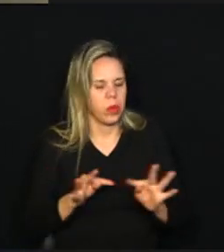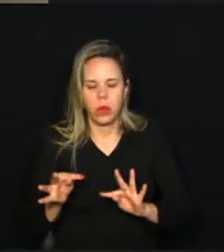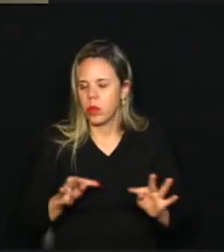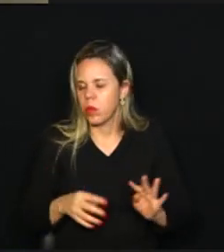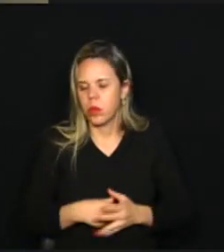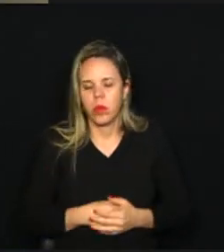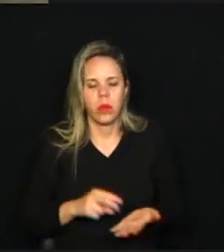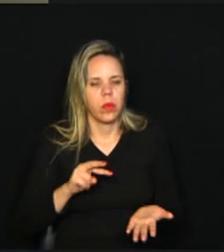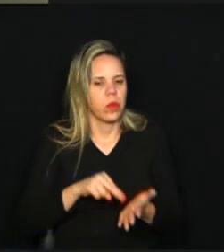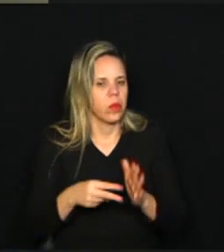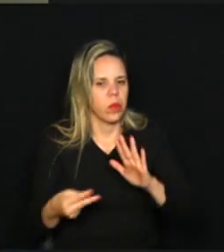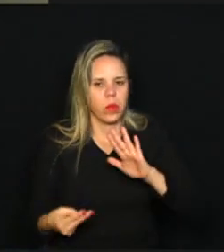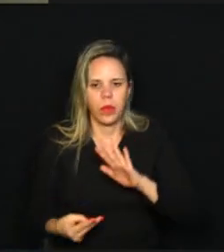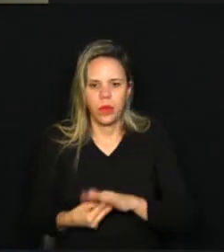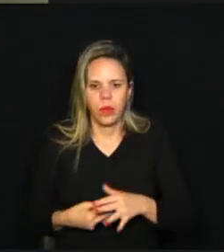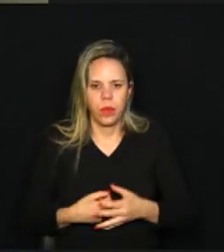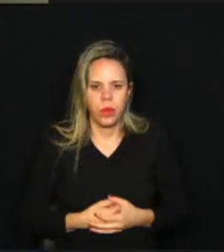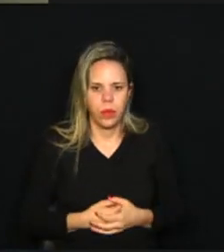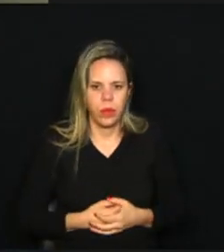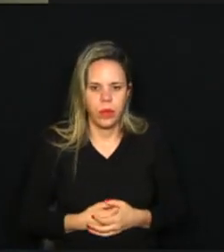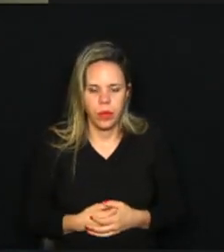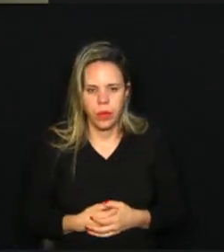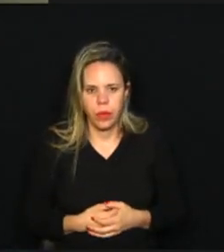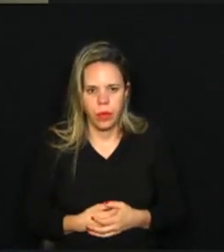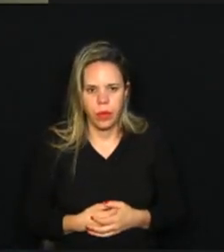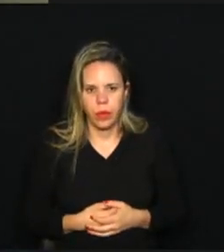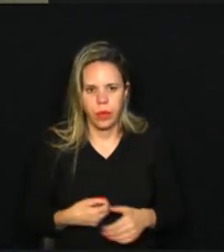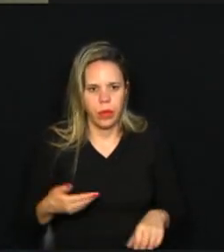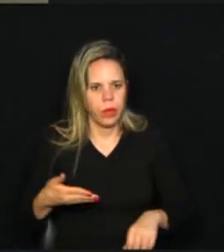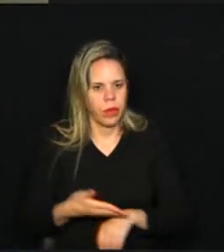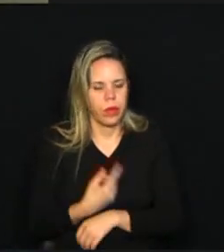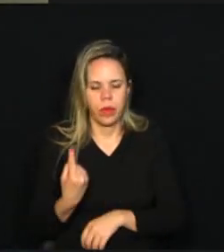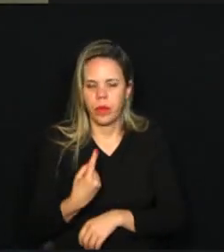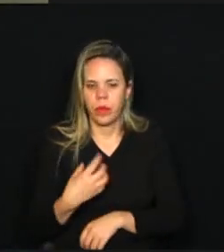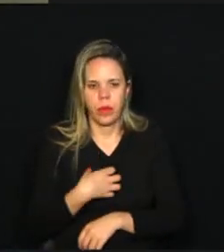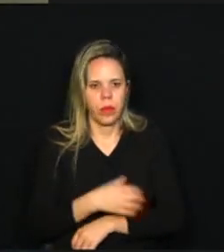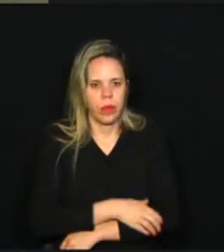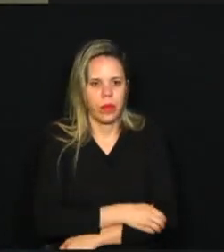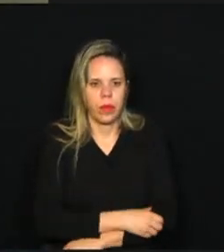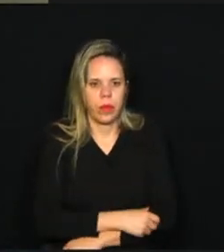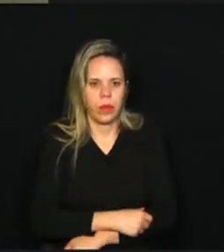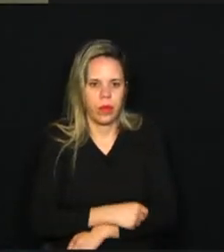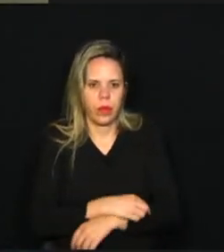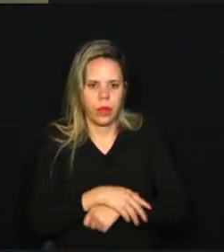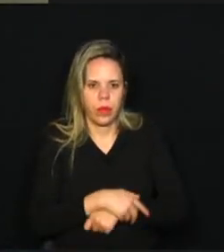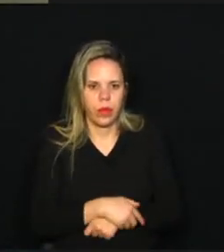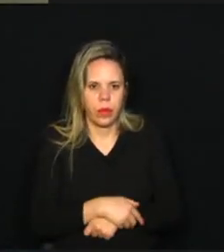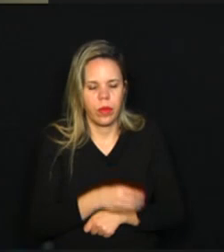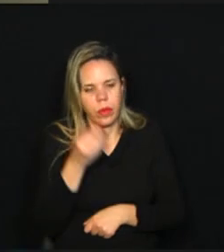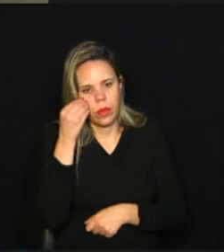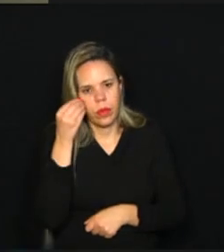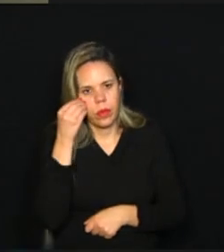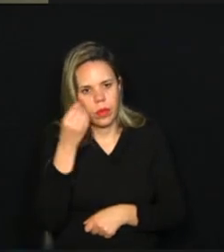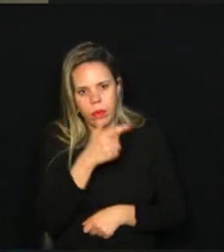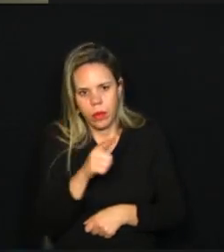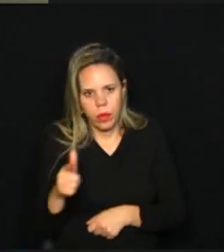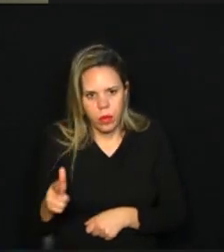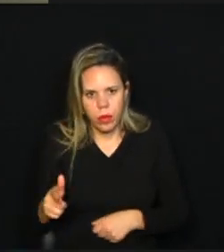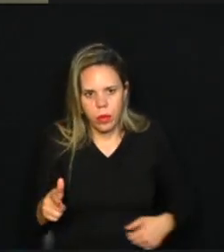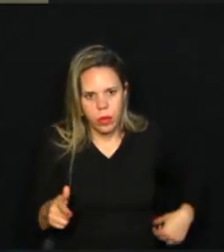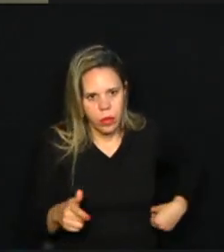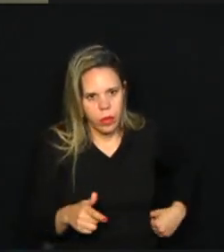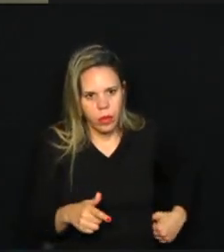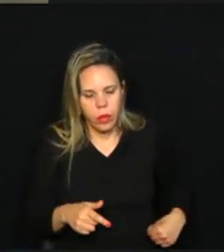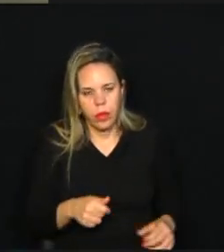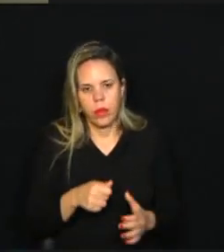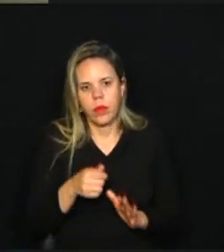né, não só, né, o não acesso ao isolamento, como não acesso ao atestado, não acesso ao atestado dos